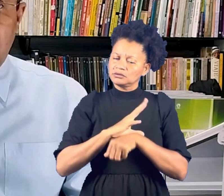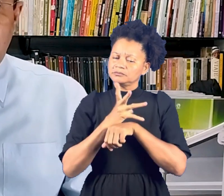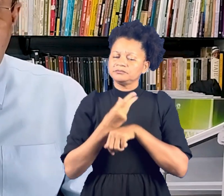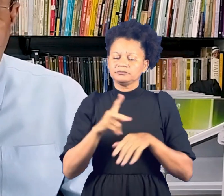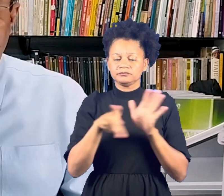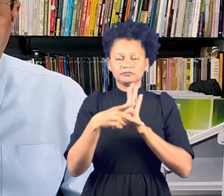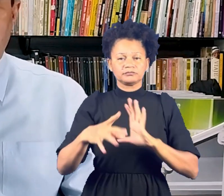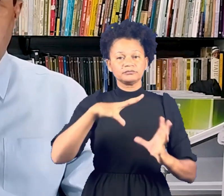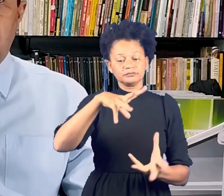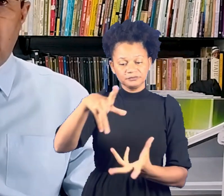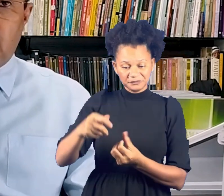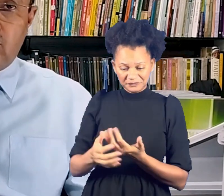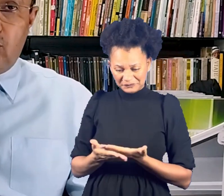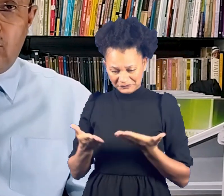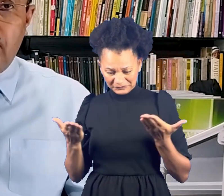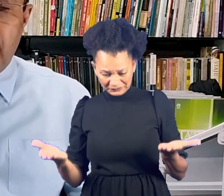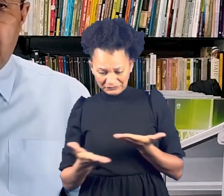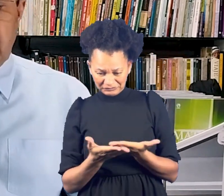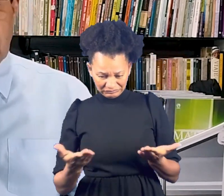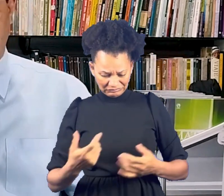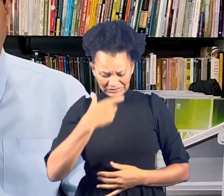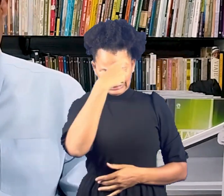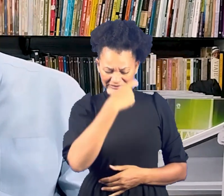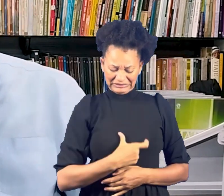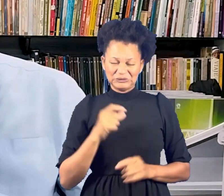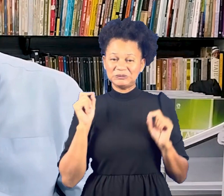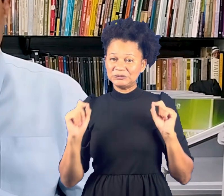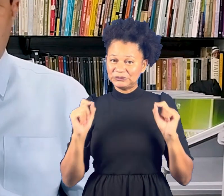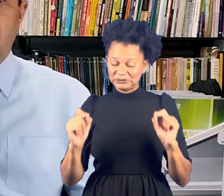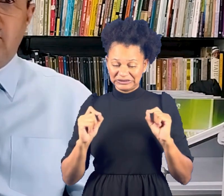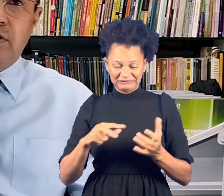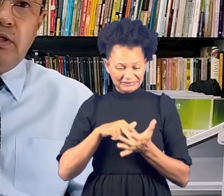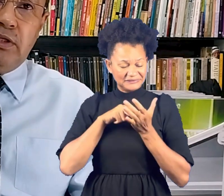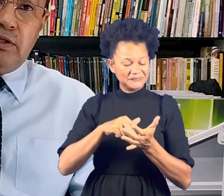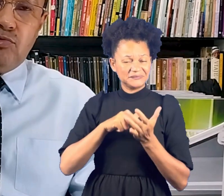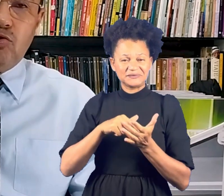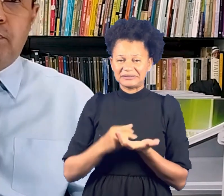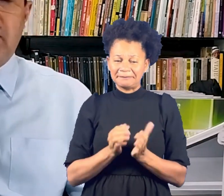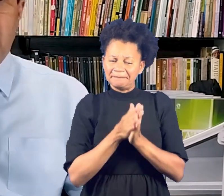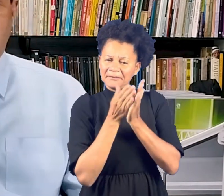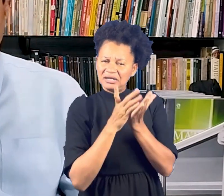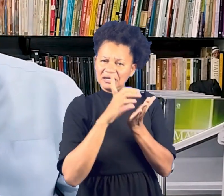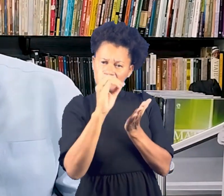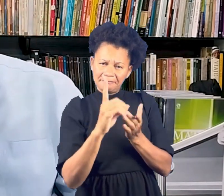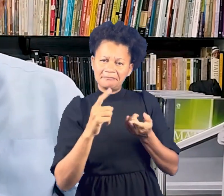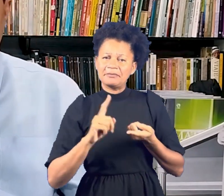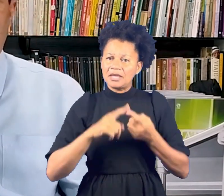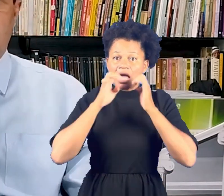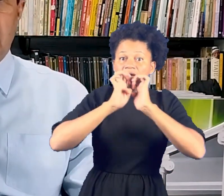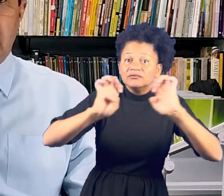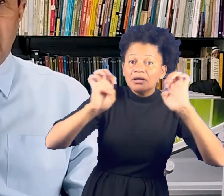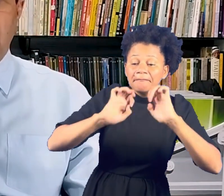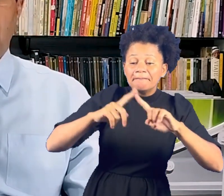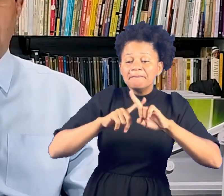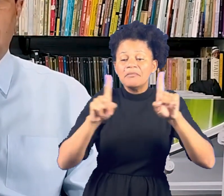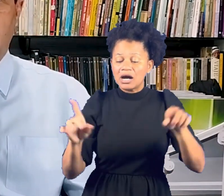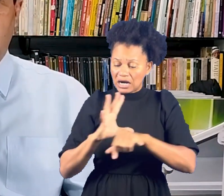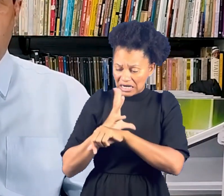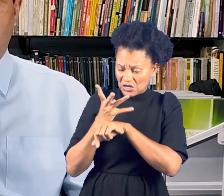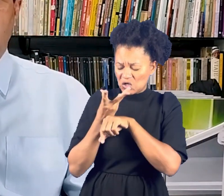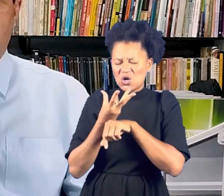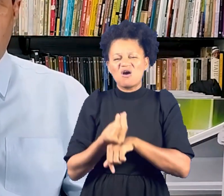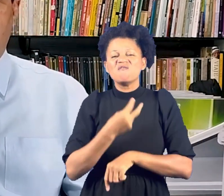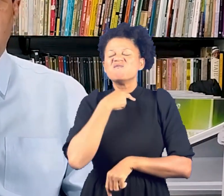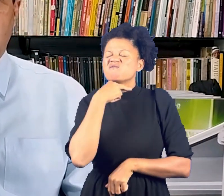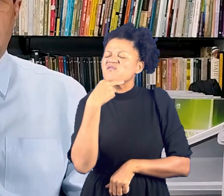a igreja está na terra, não só para ser edificada com a palavra, não só para evangelizar, mas a igreja é